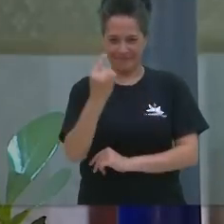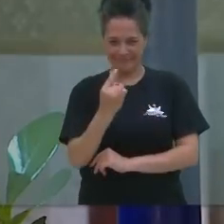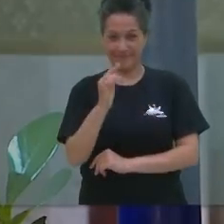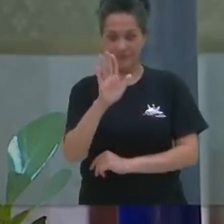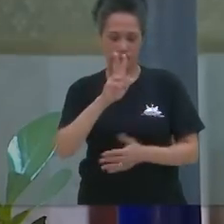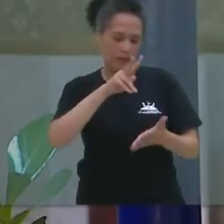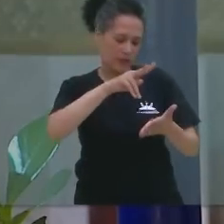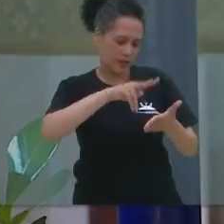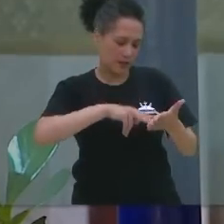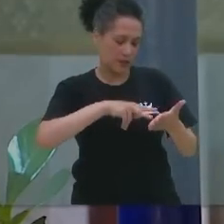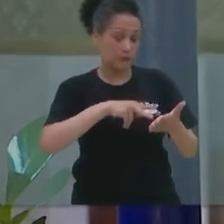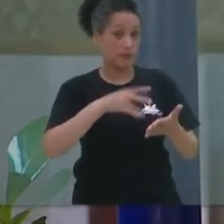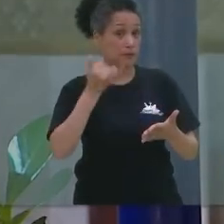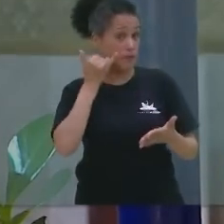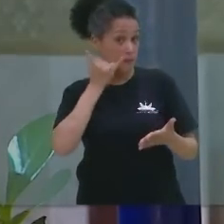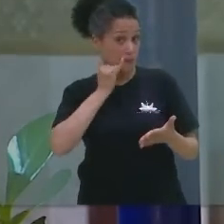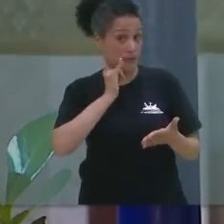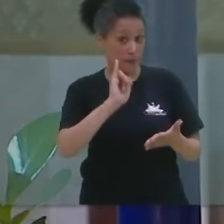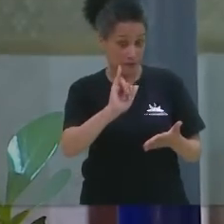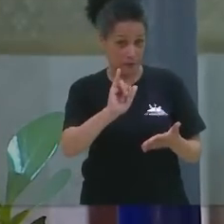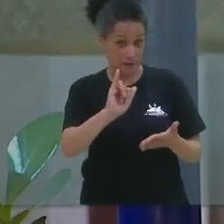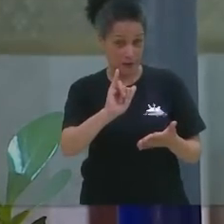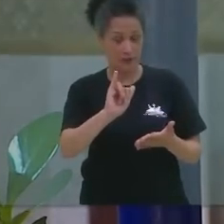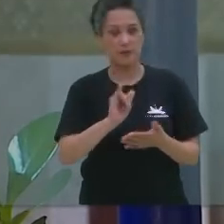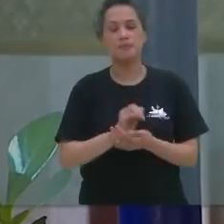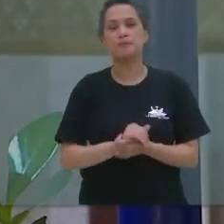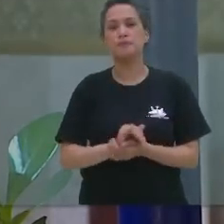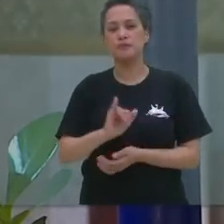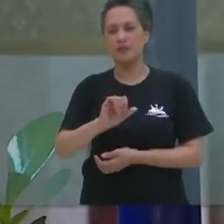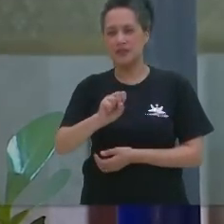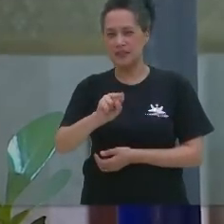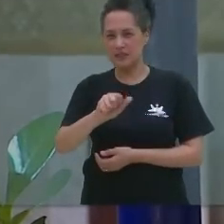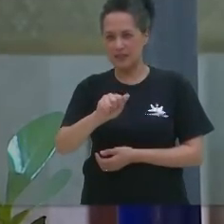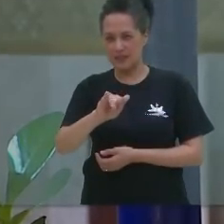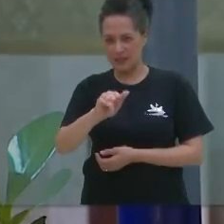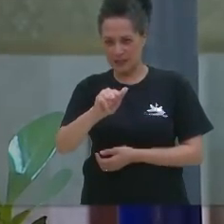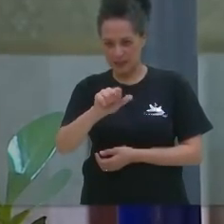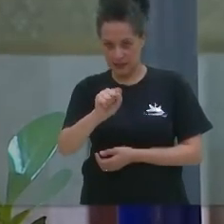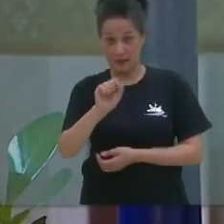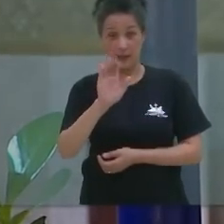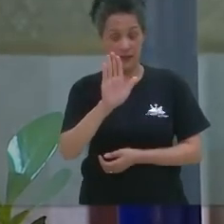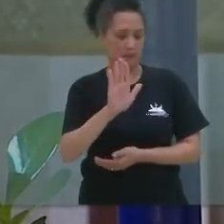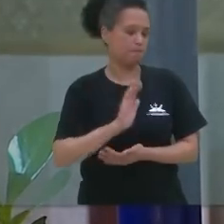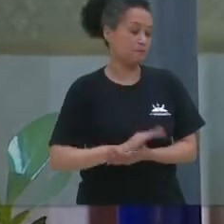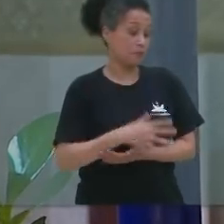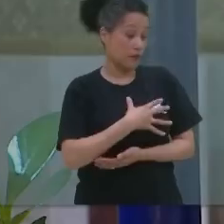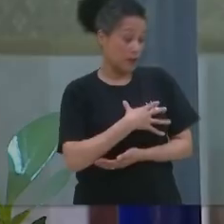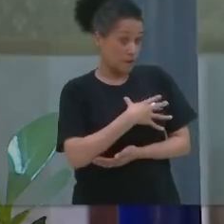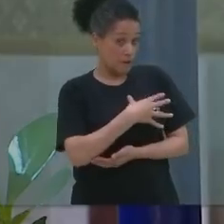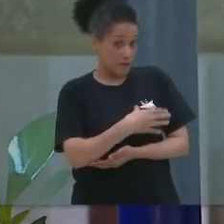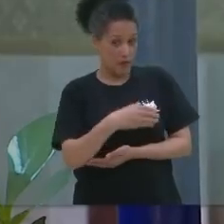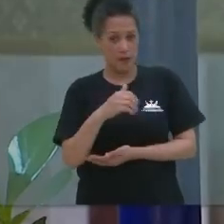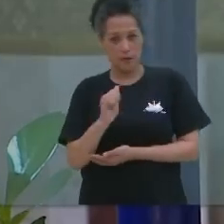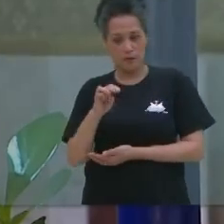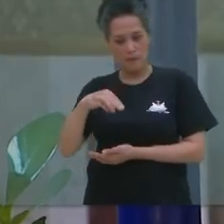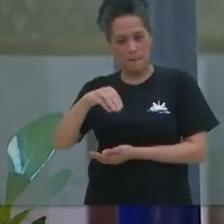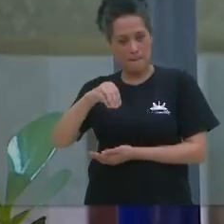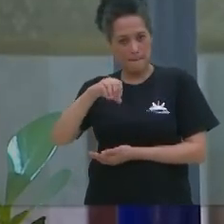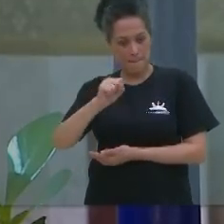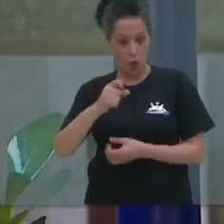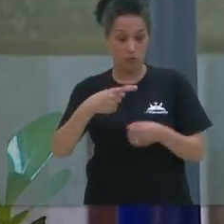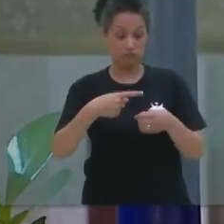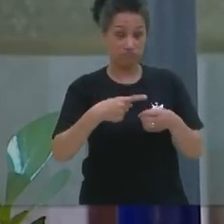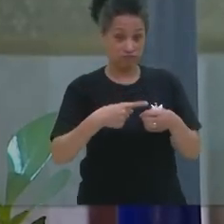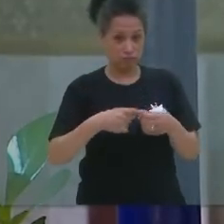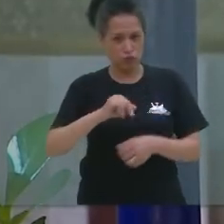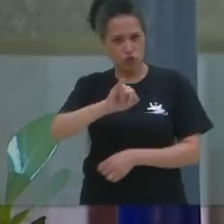do profeta Isaías. Visão de Isaías, filho de Amós, sobre Judá e